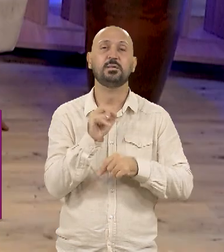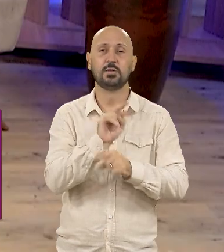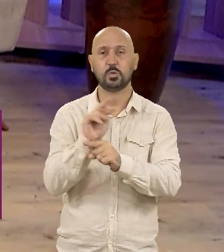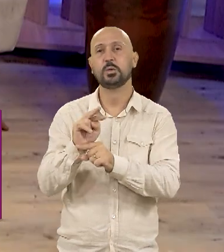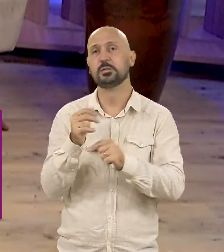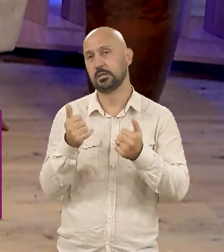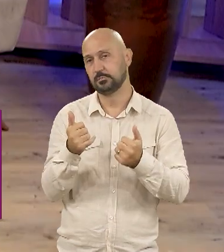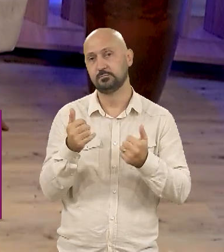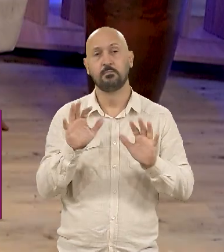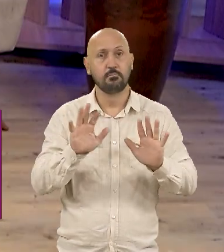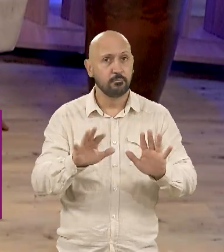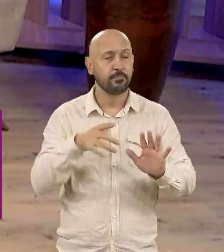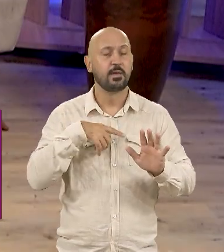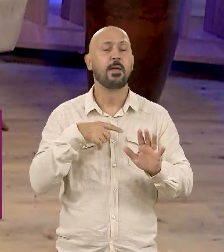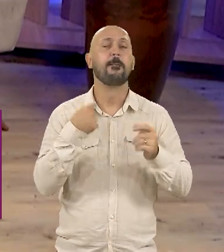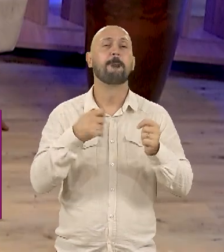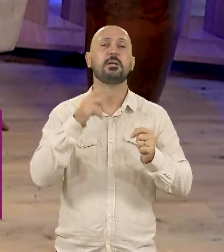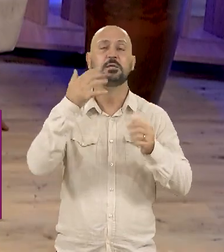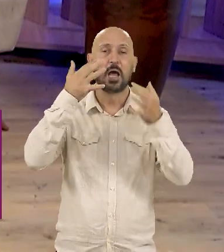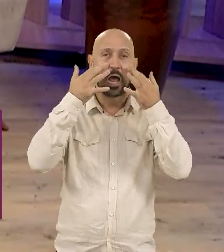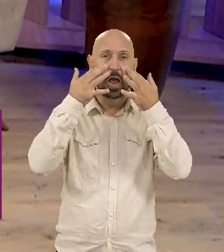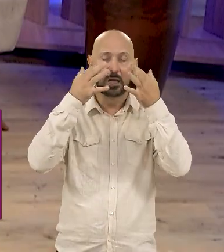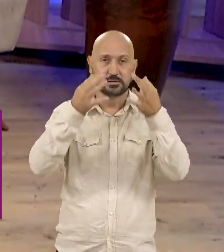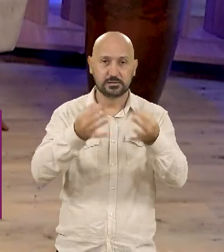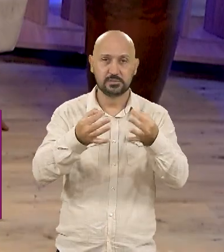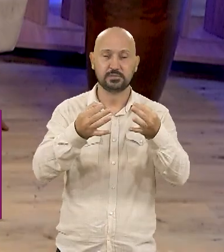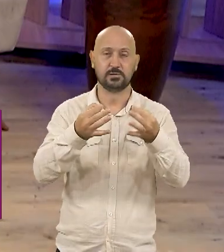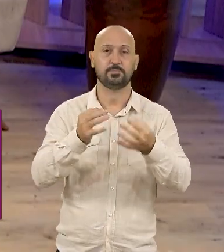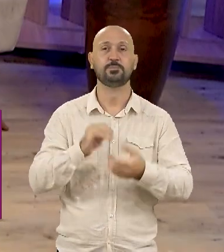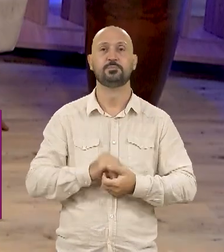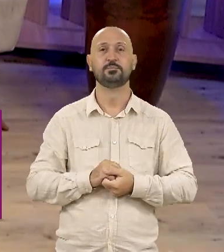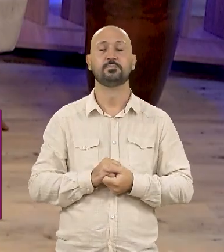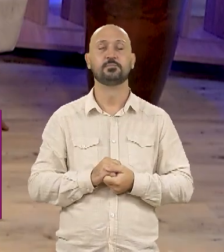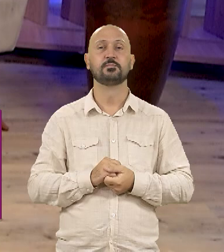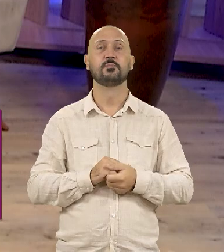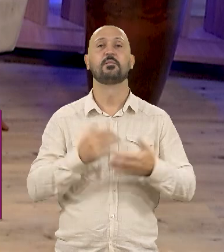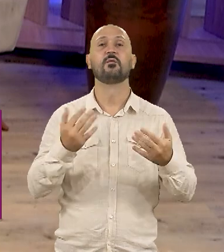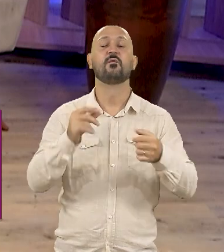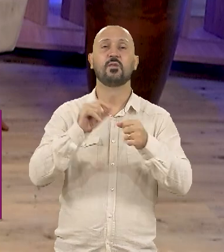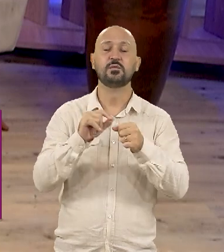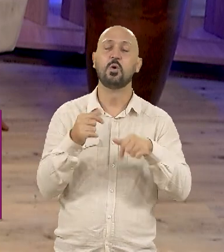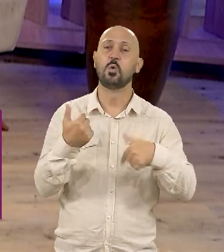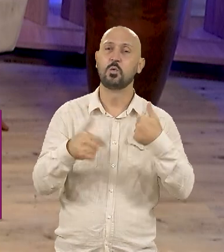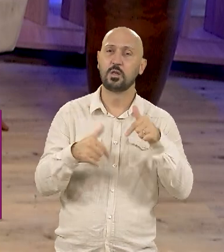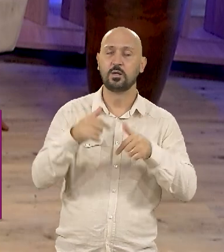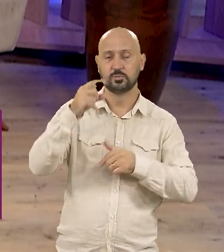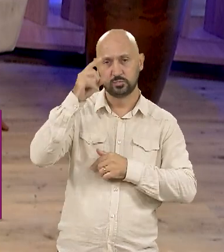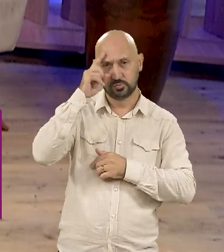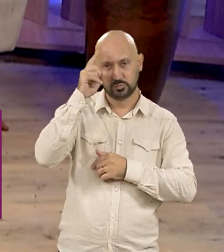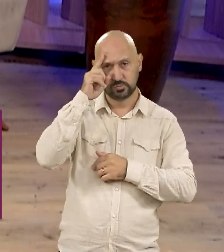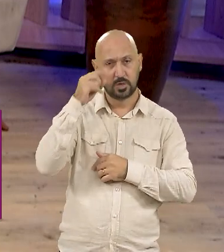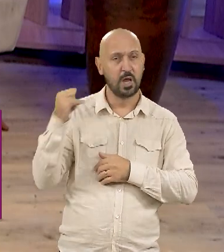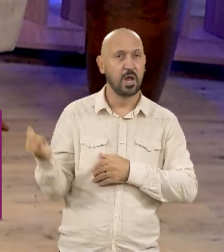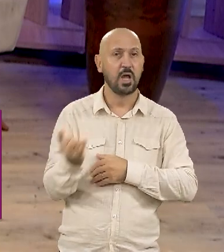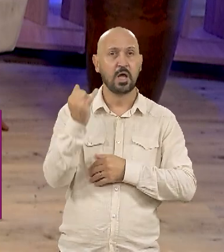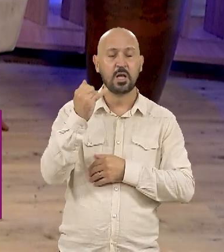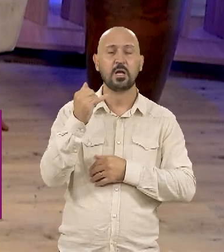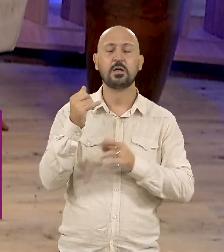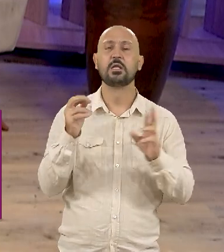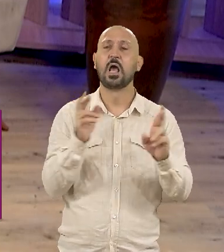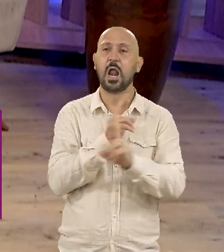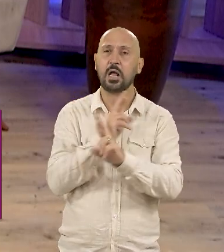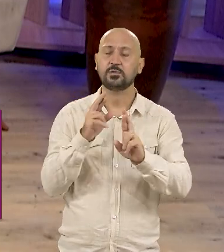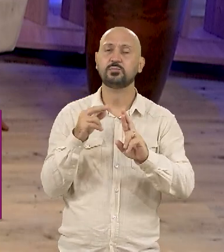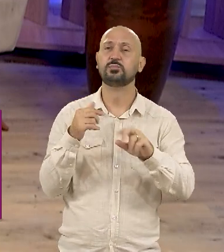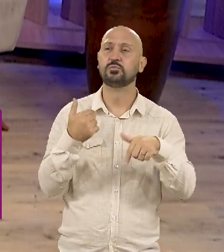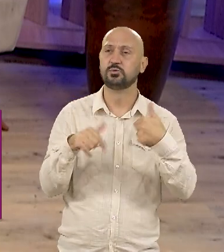né? Então a gente tem que ter uma atenção para isso. Então fazer atividade física é essencial nas relações de trabalho,